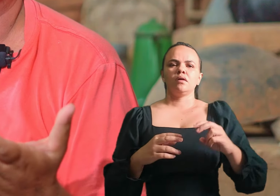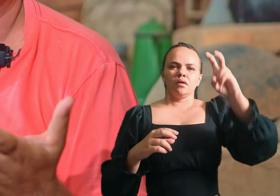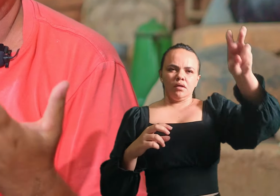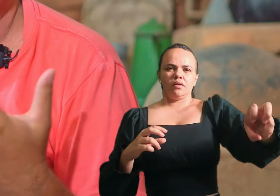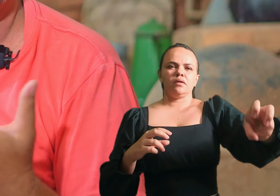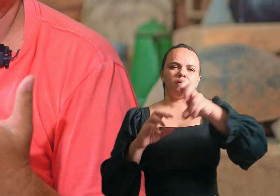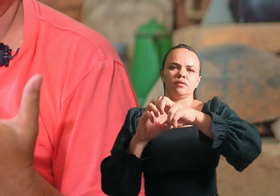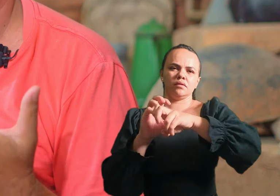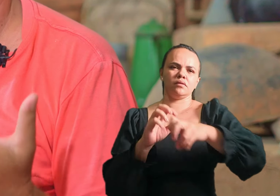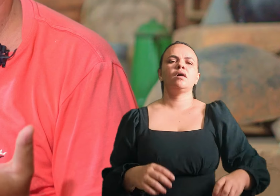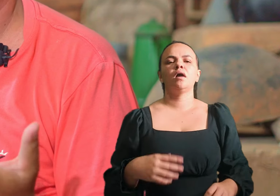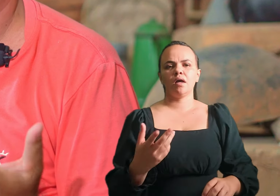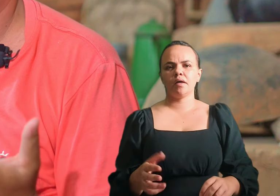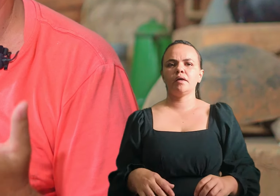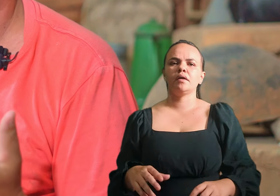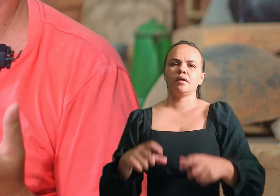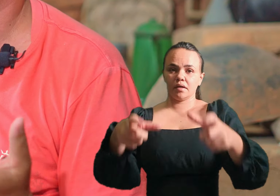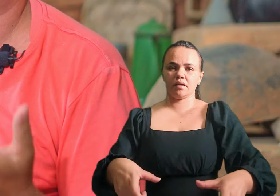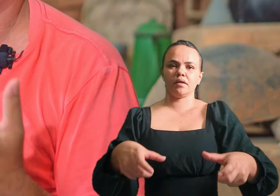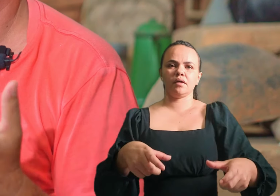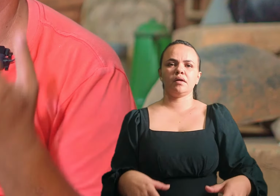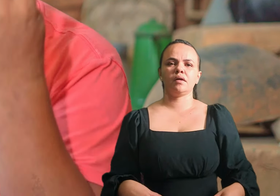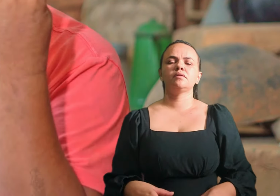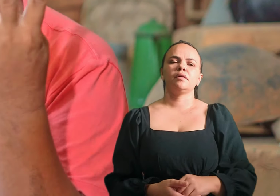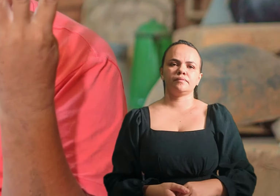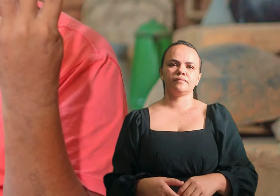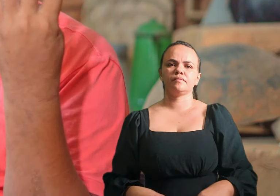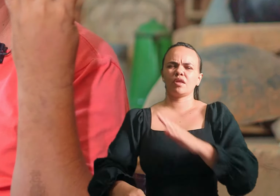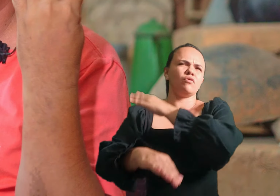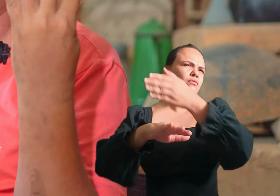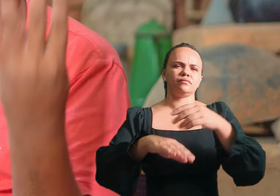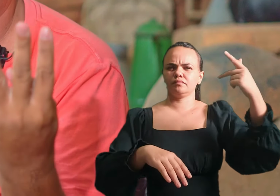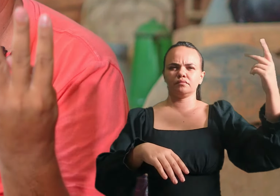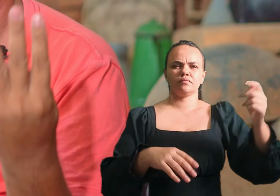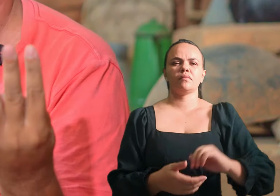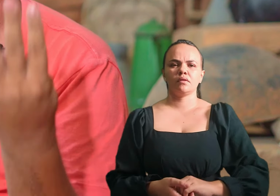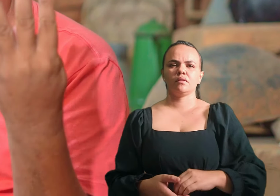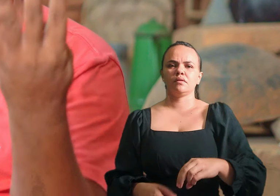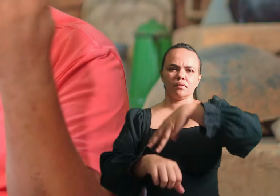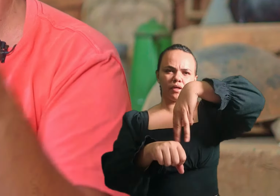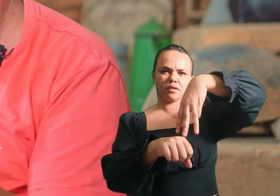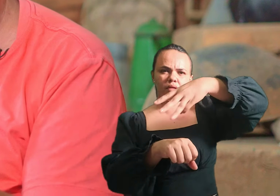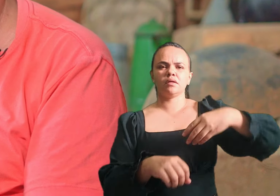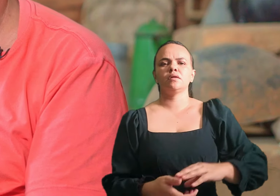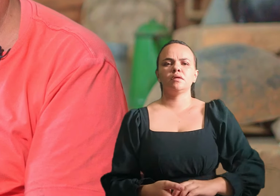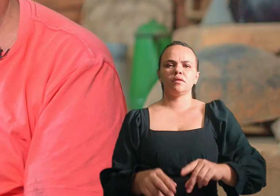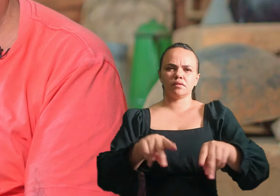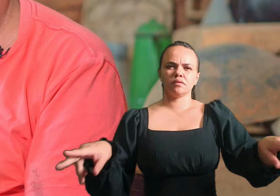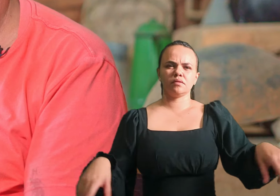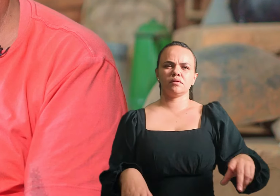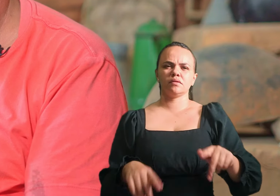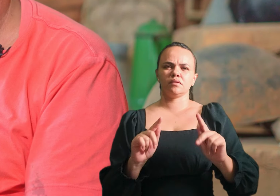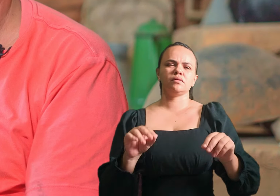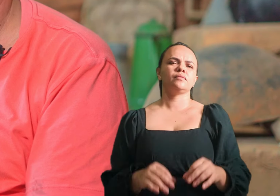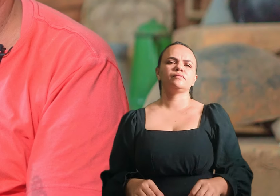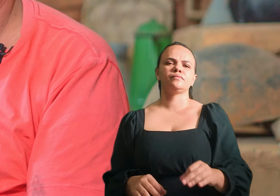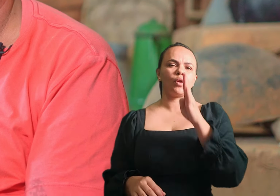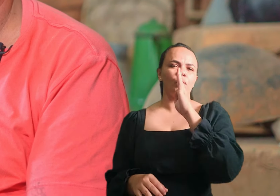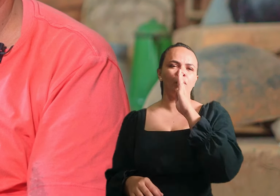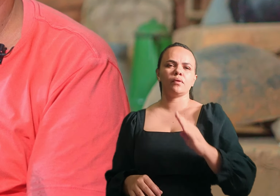Alegre a Serra de São Miguel a serra de Martins e a serra de Luiz Gomes eram as conhecidas como as Serras agrícolas